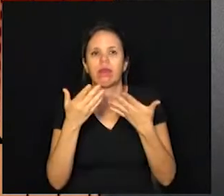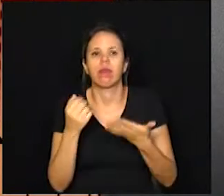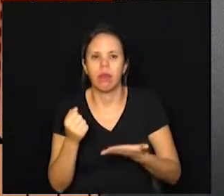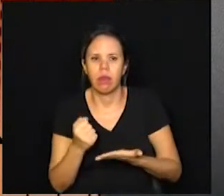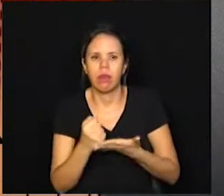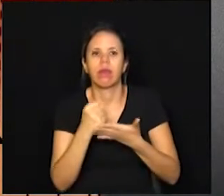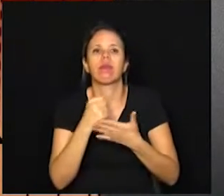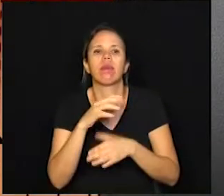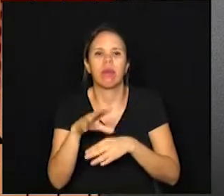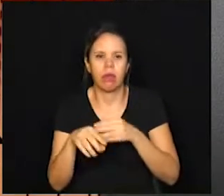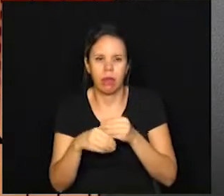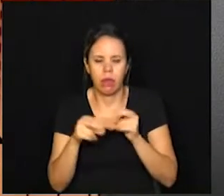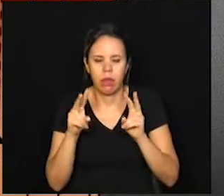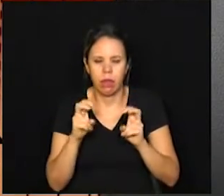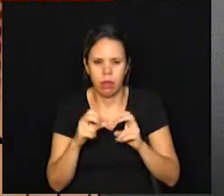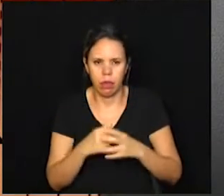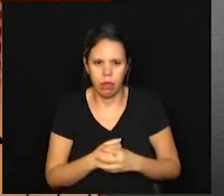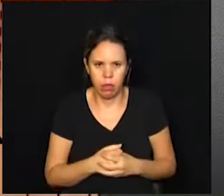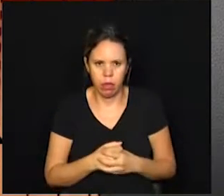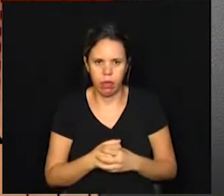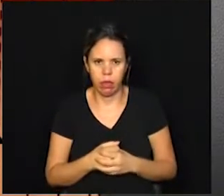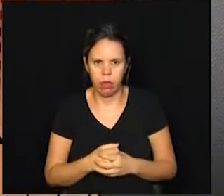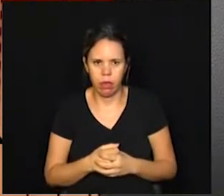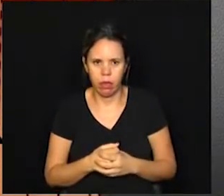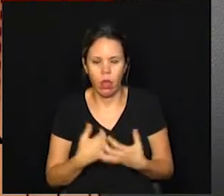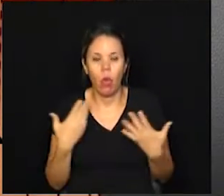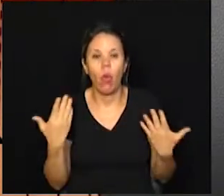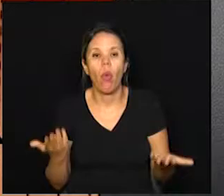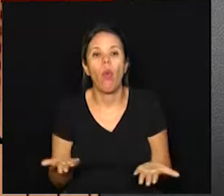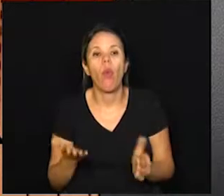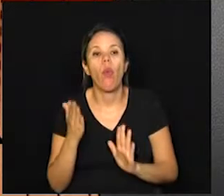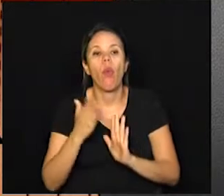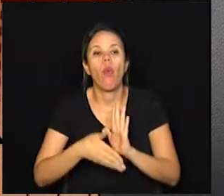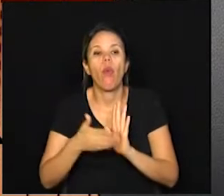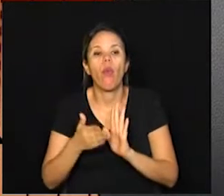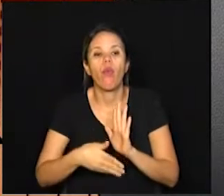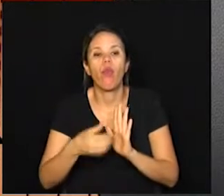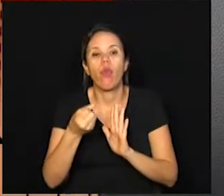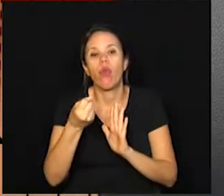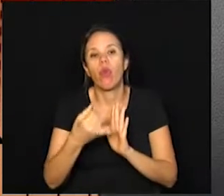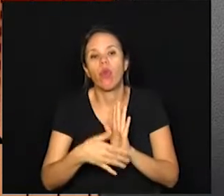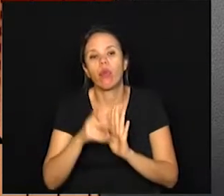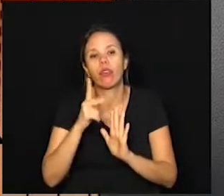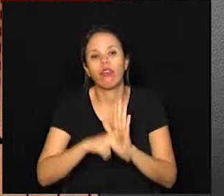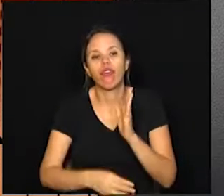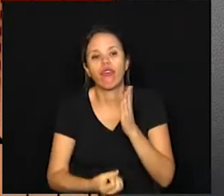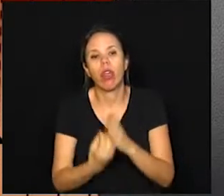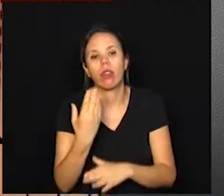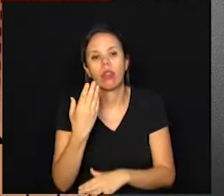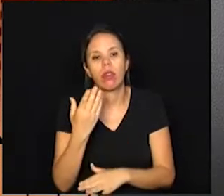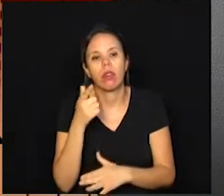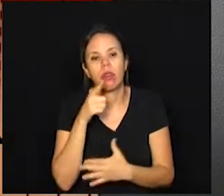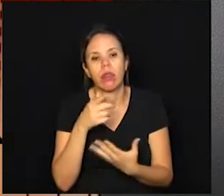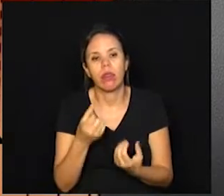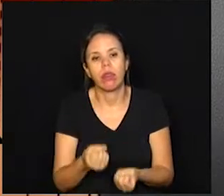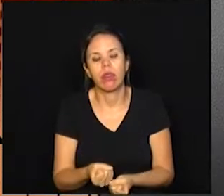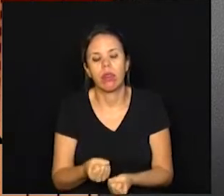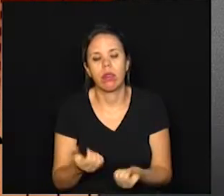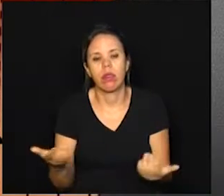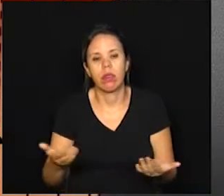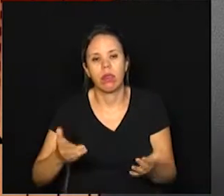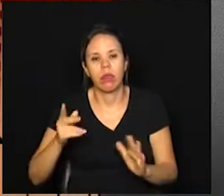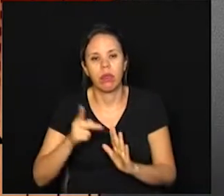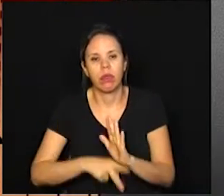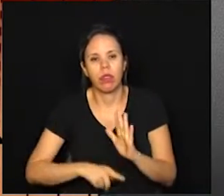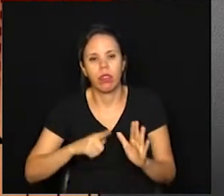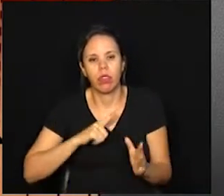demais sobre esse assunto. Qual foi a justificativa para esse projeto? O presente projeto tem